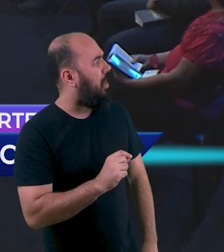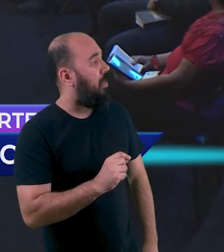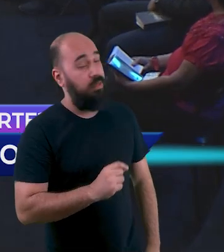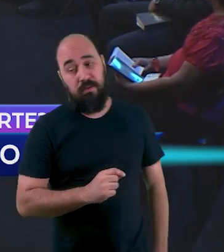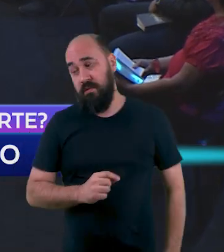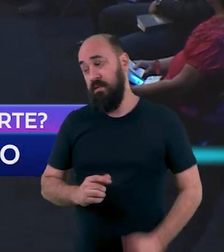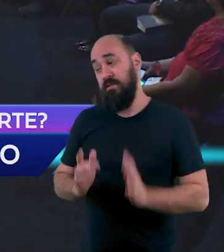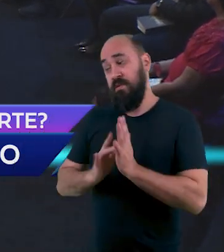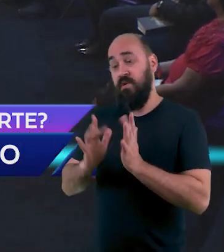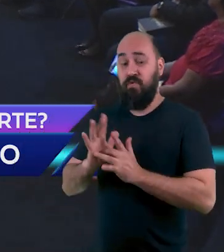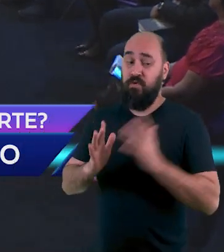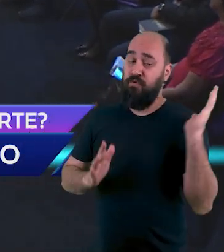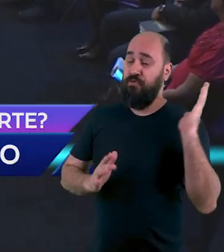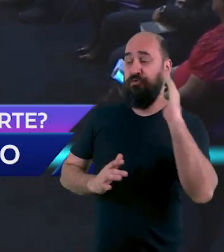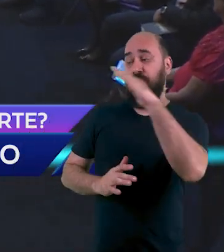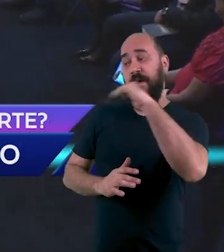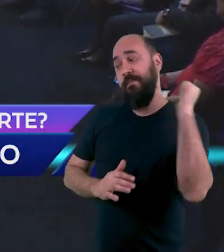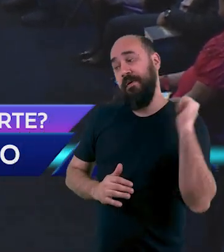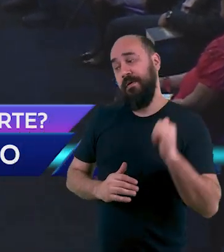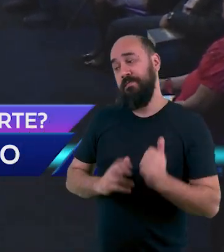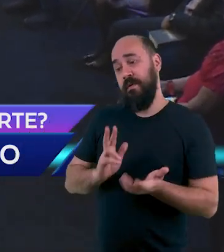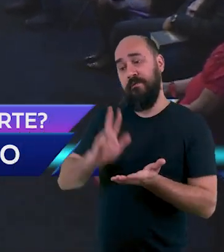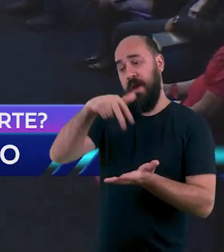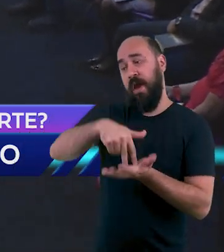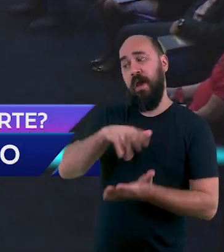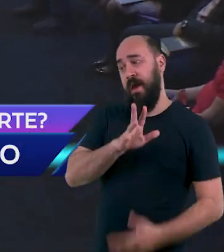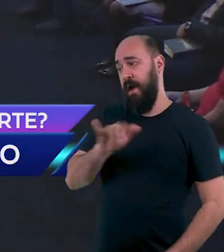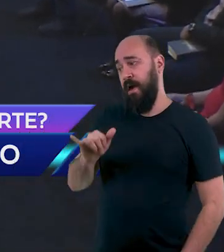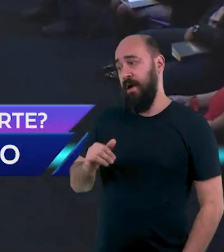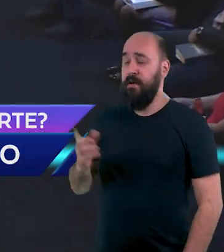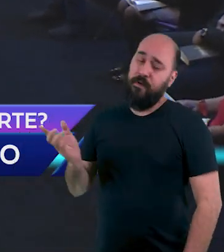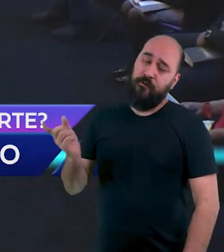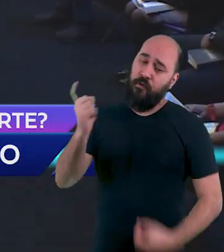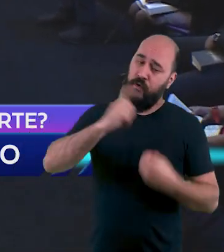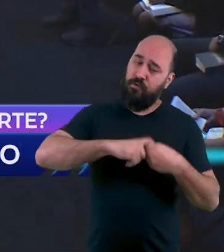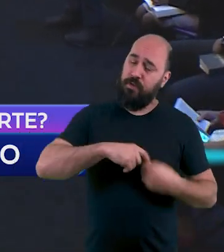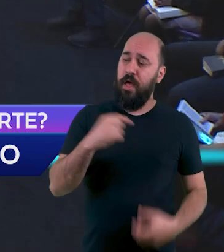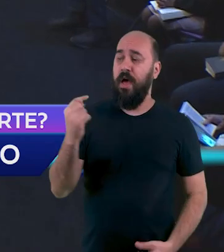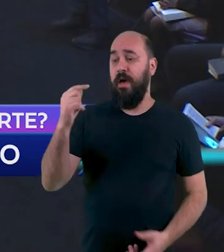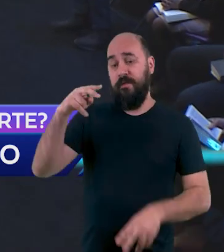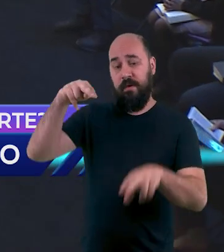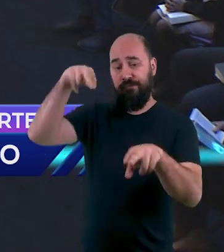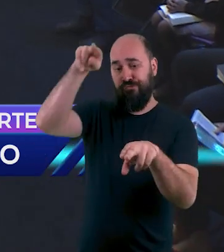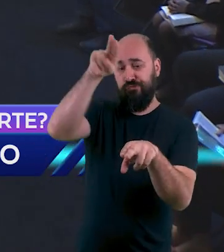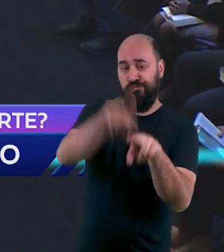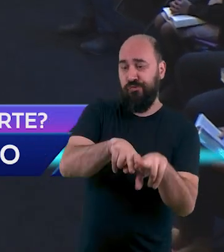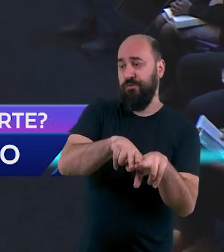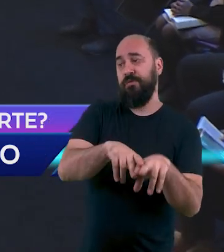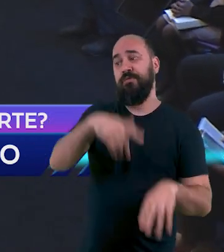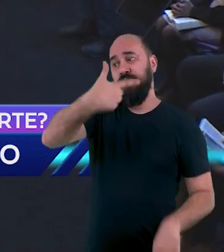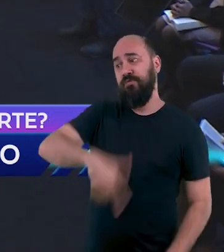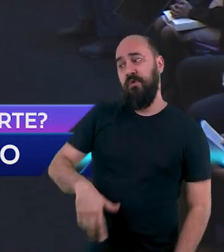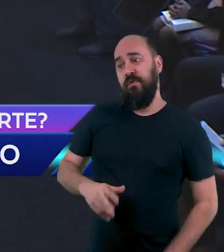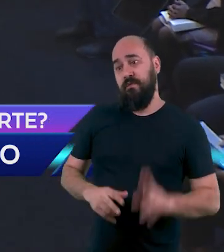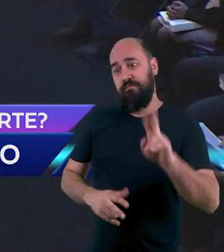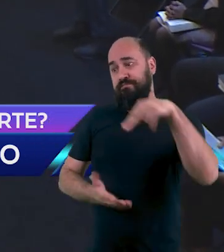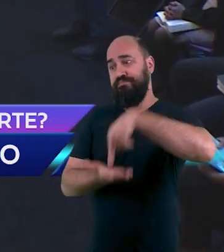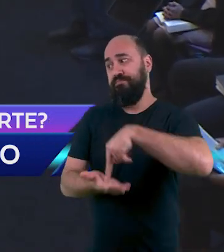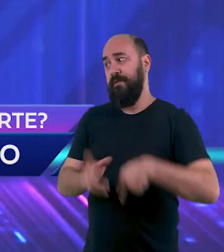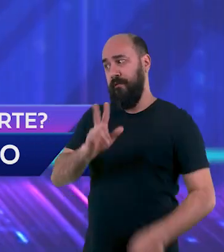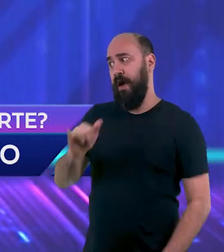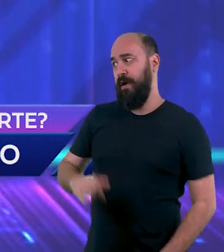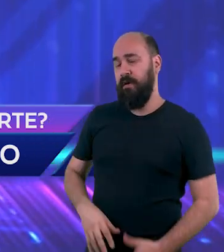está ressuscitando você. Então você vai ter que voltar, vai ter que se encarnar de novo no corpo que você tinha e vai sair da